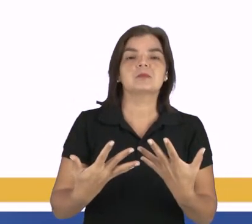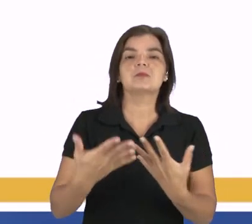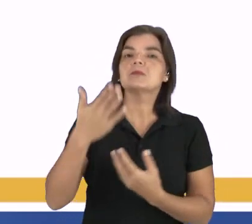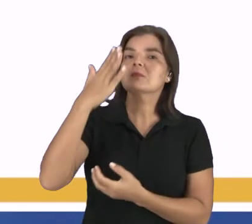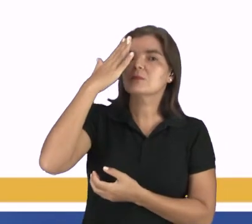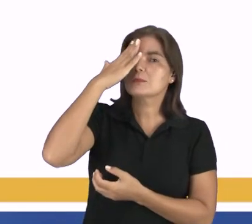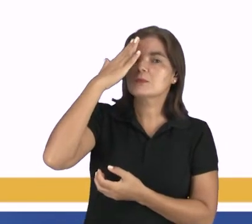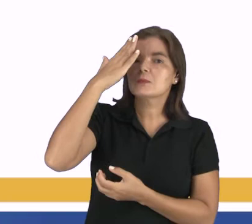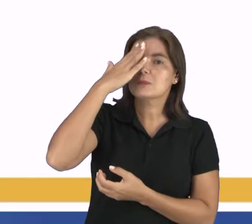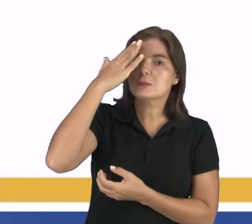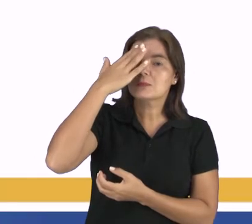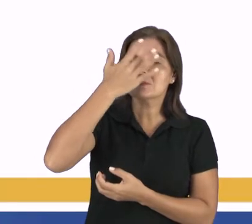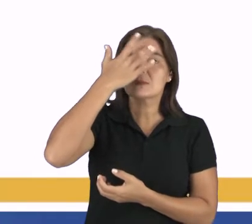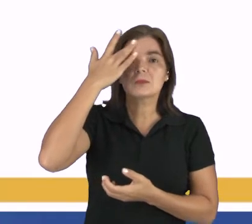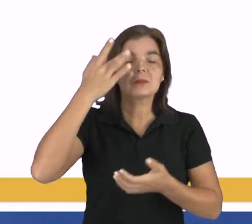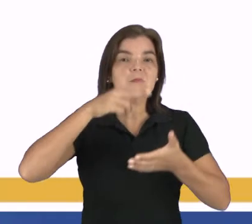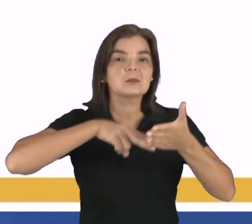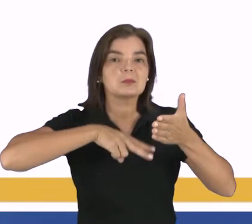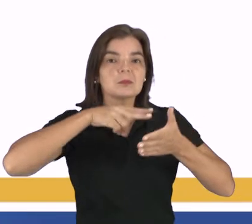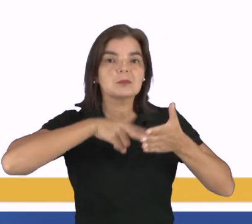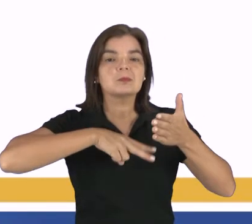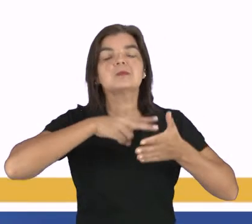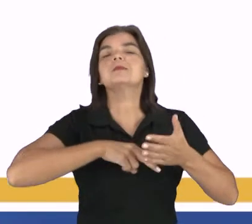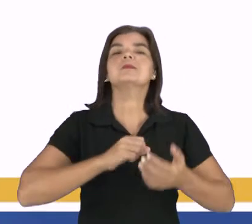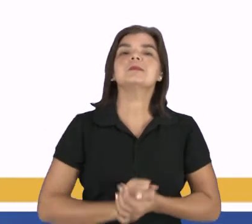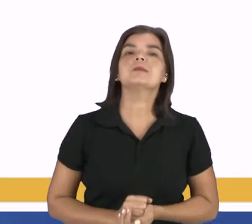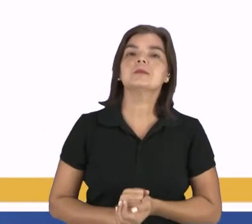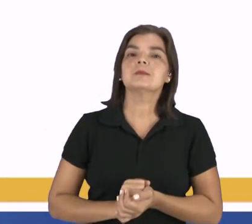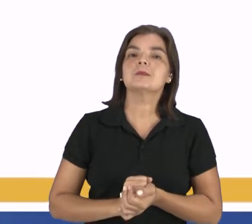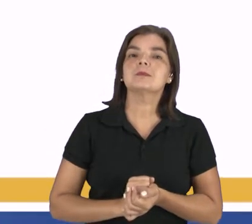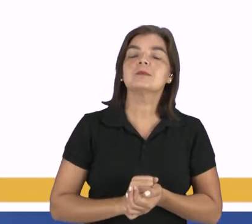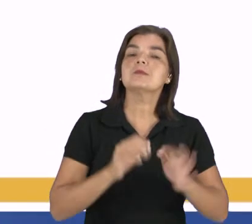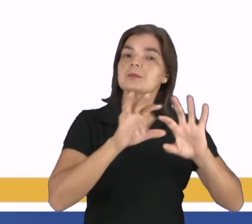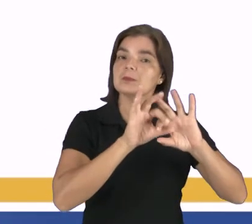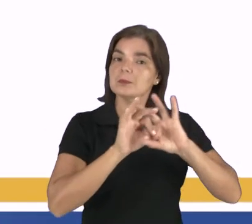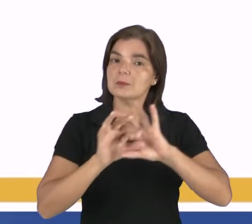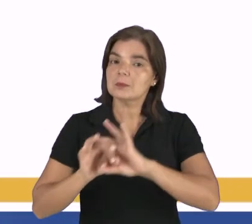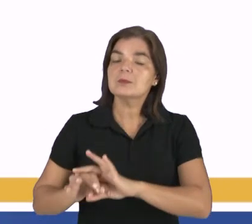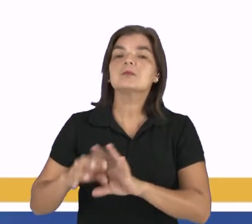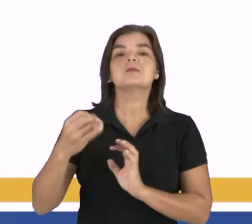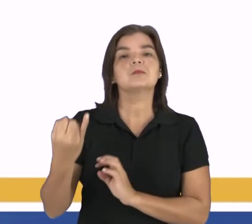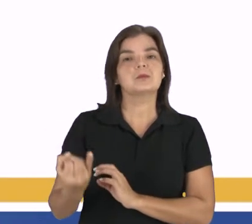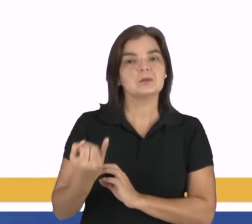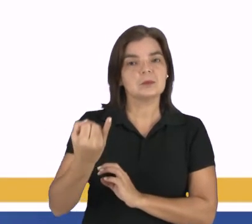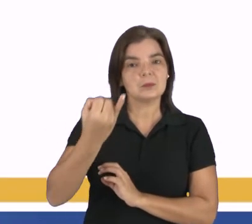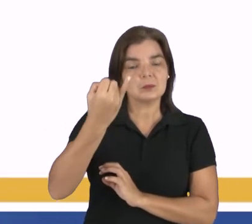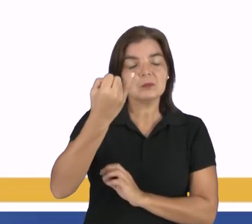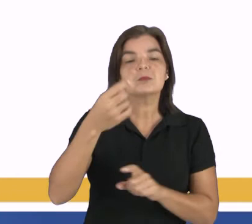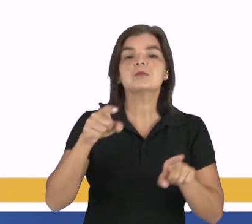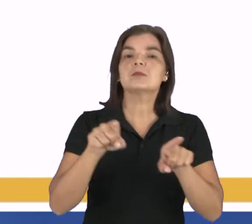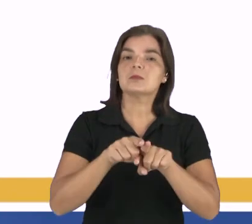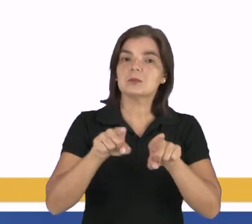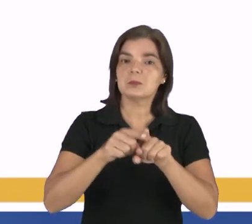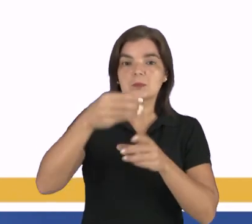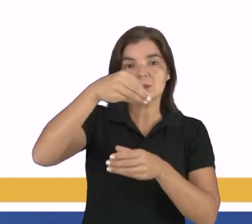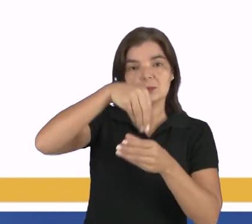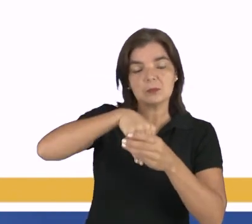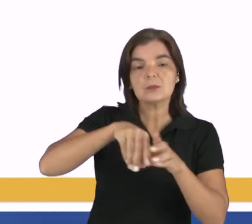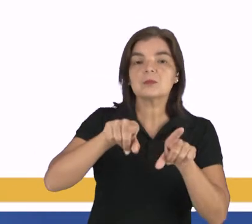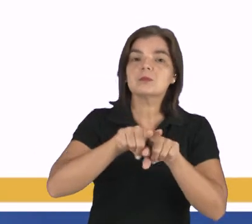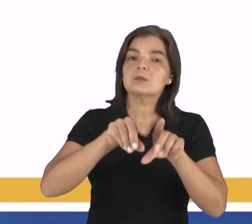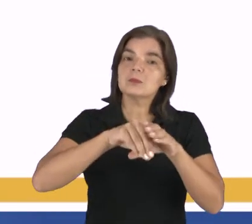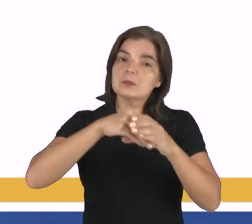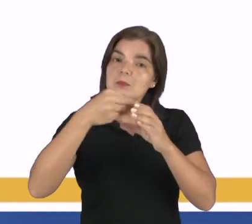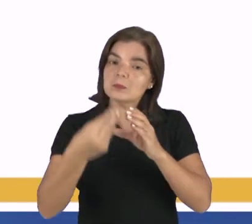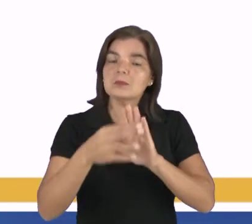o entendimento ao leitor, tá? Então, a coesão ela é importante, tanto de forma interna quanto